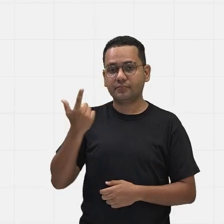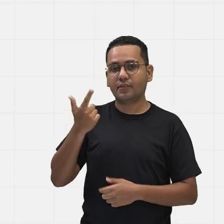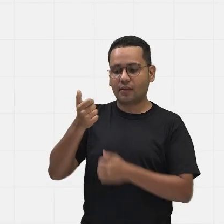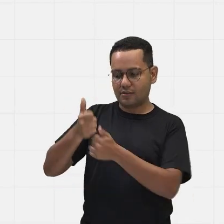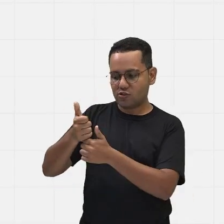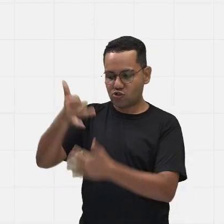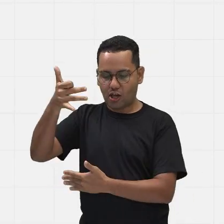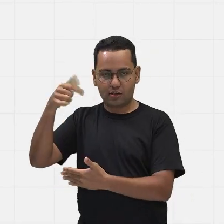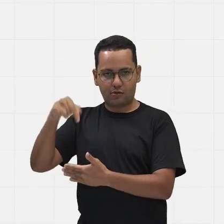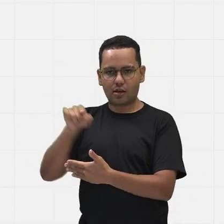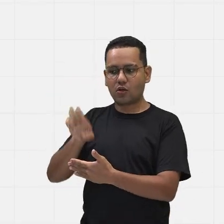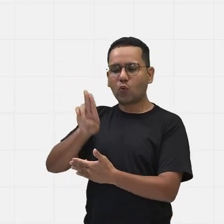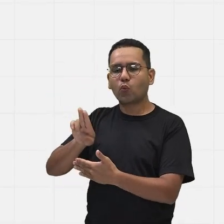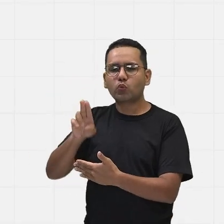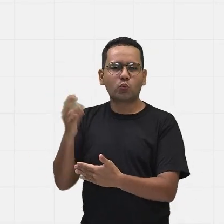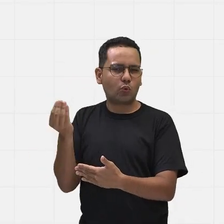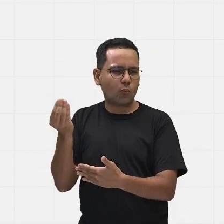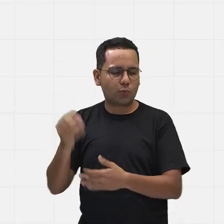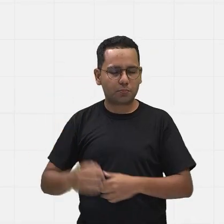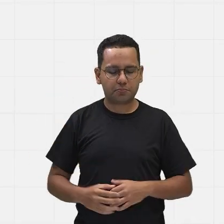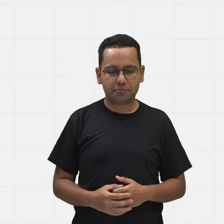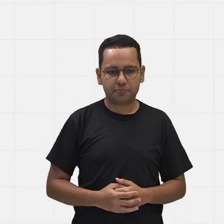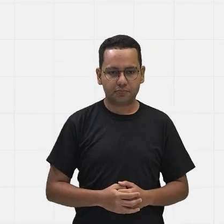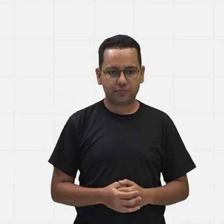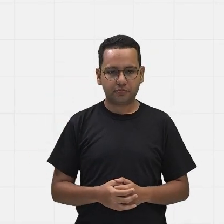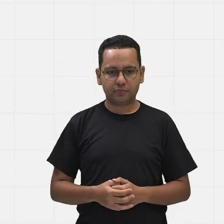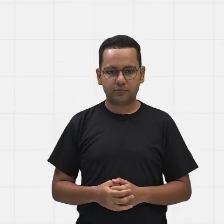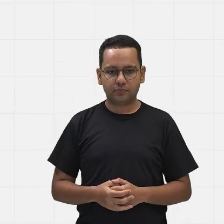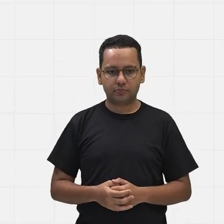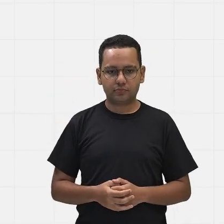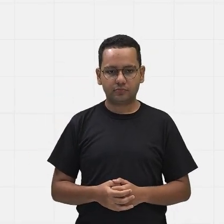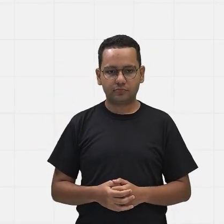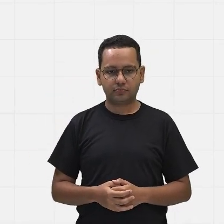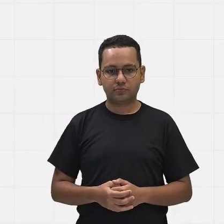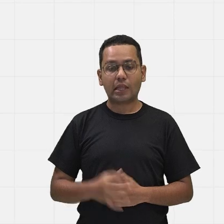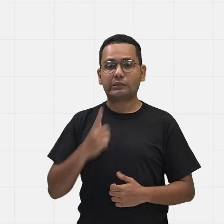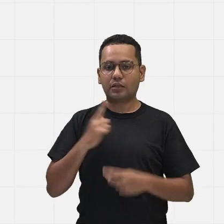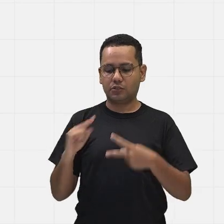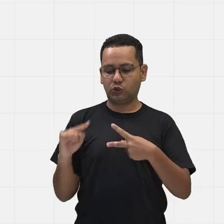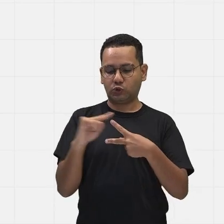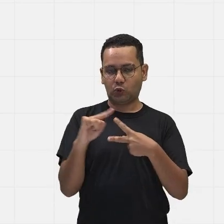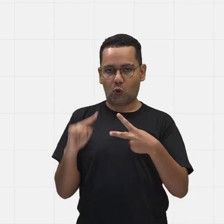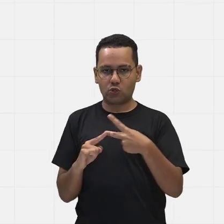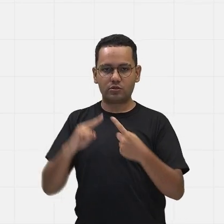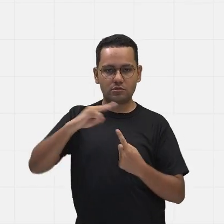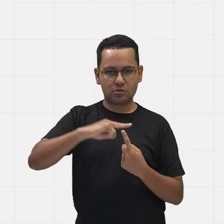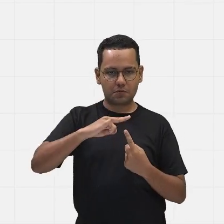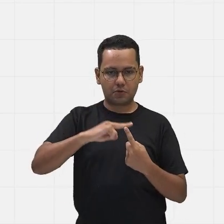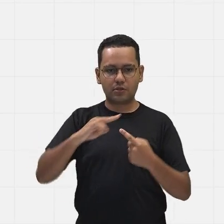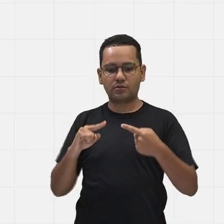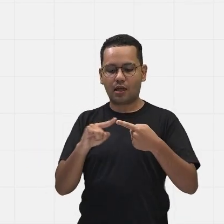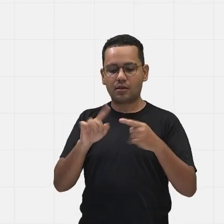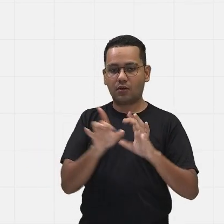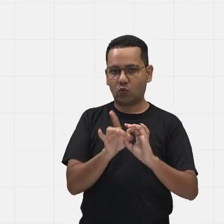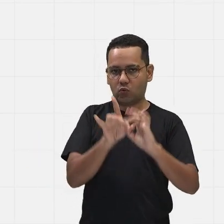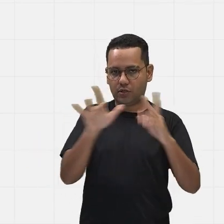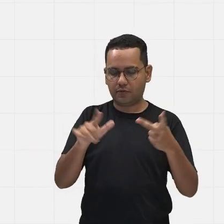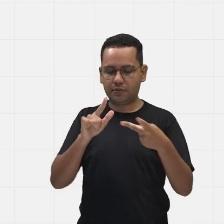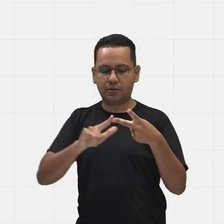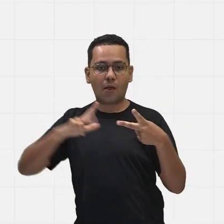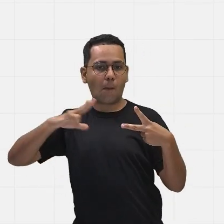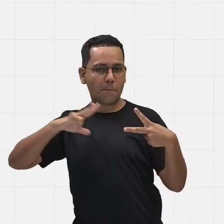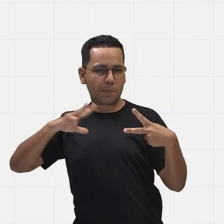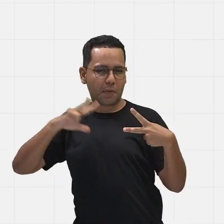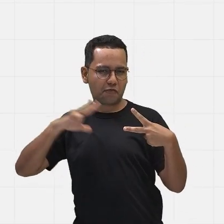IPTV. A gente sabe que existe o chat público e o chat privado. E aí a gente pede atenção